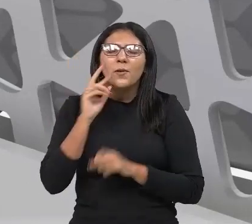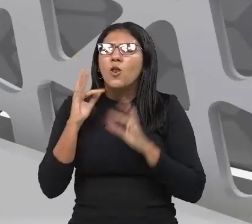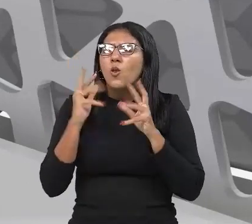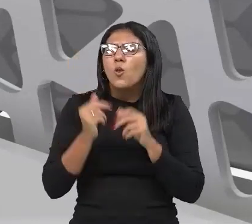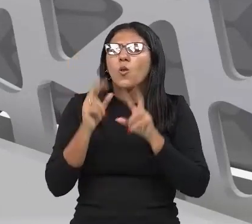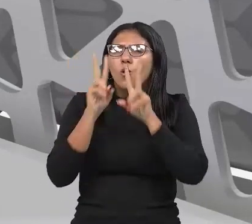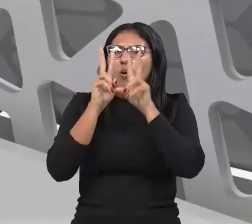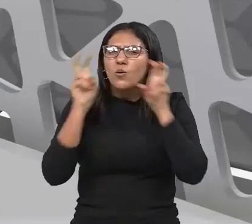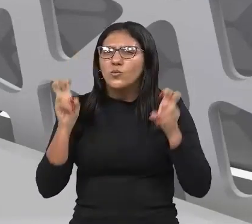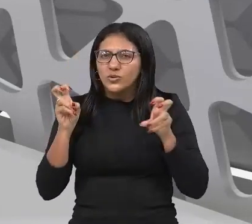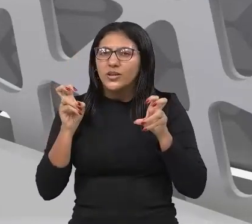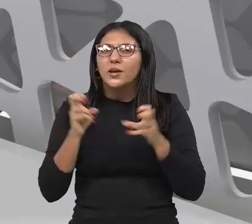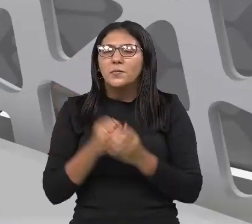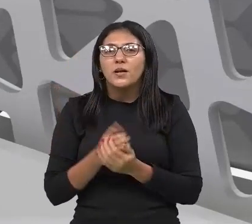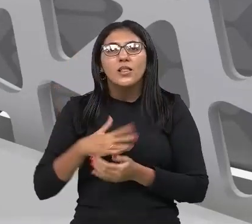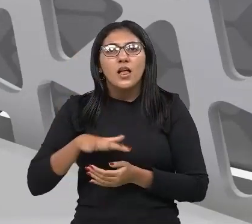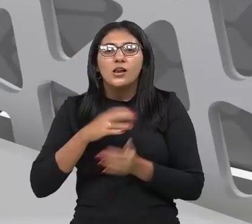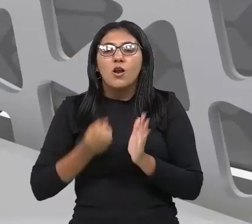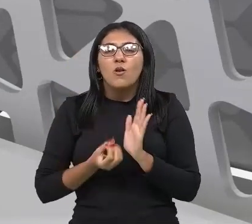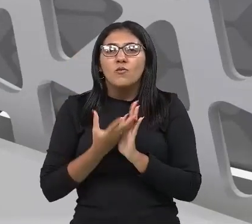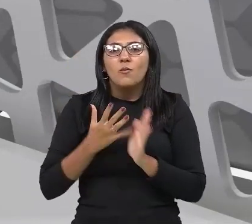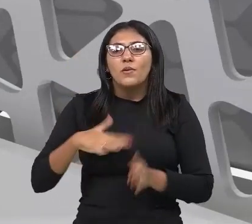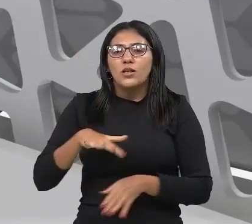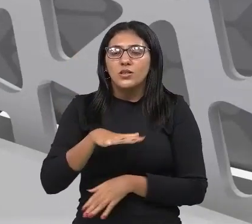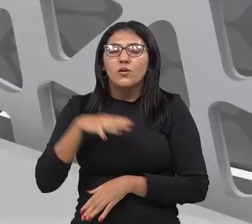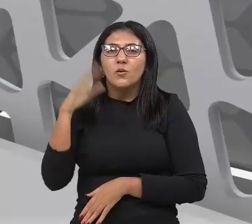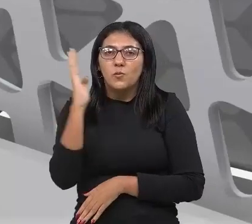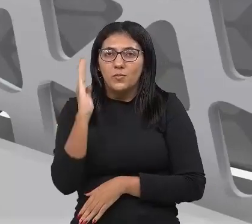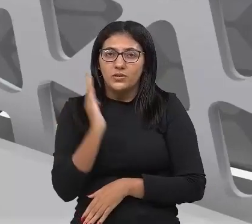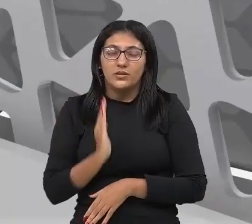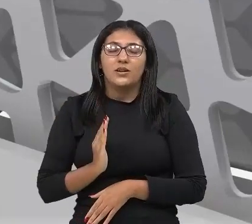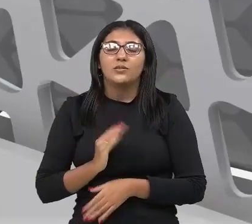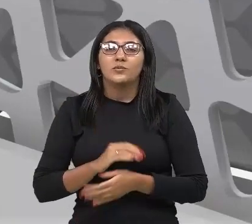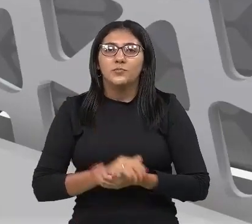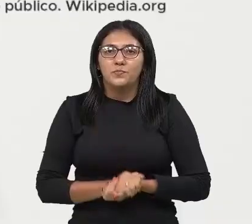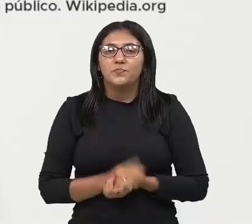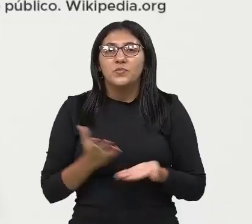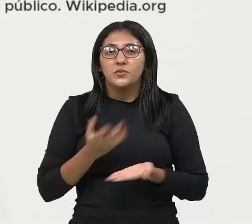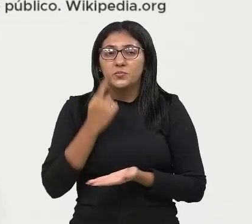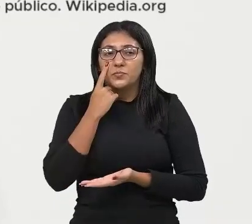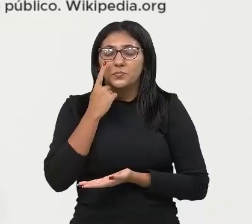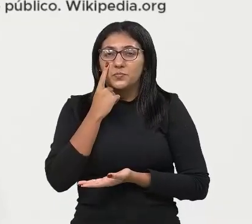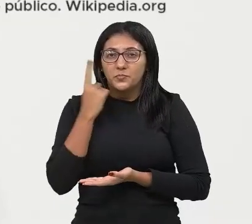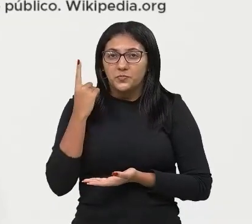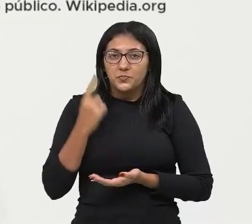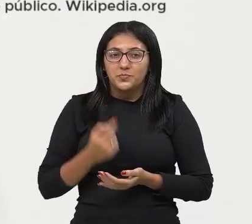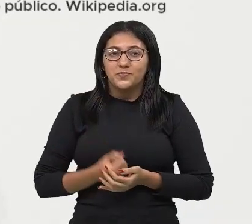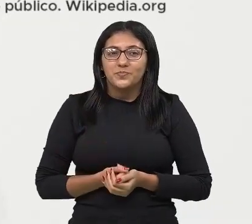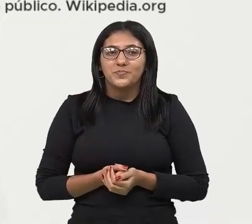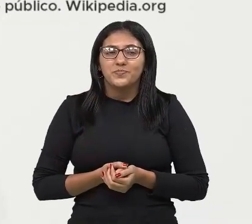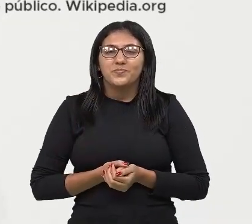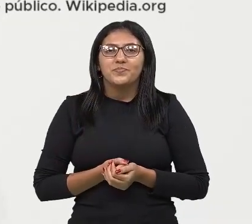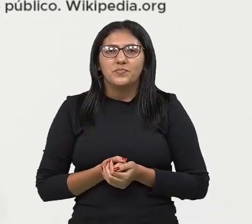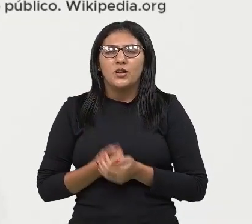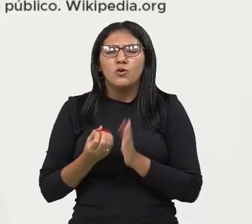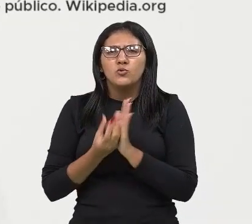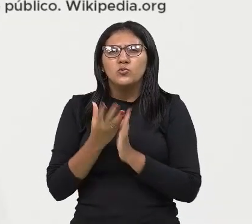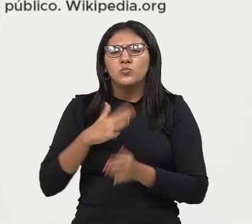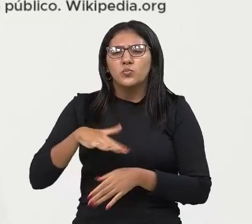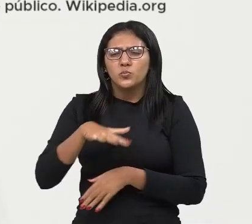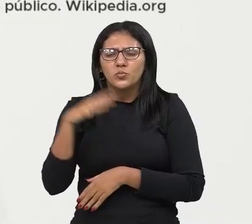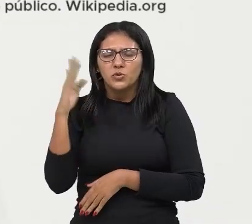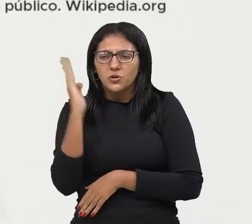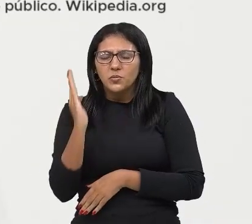aí em relação à formação do território brasileiro. Então, olha só, na formação do território brasileiro, a